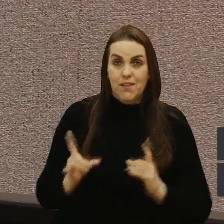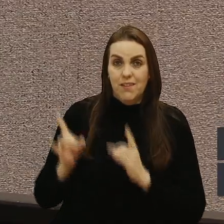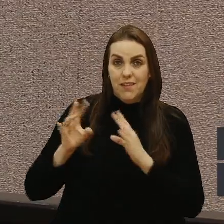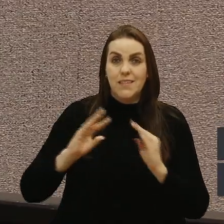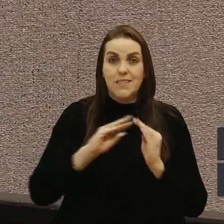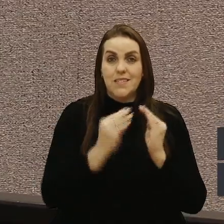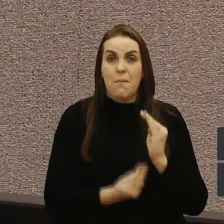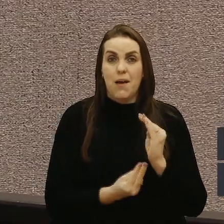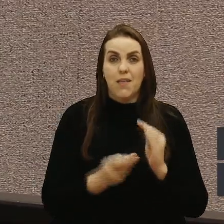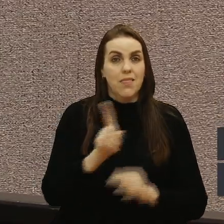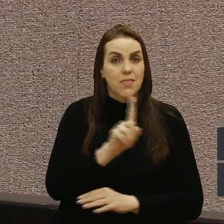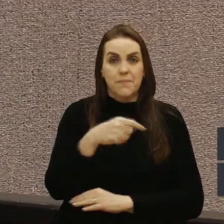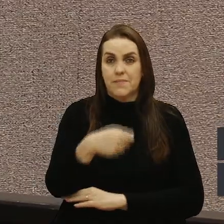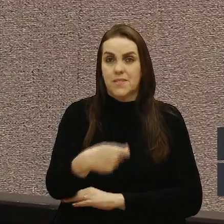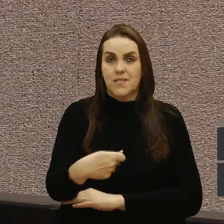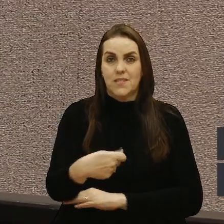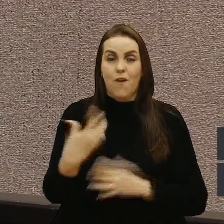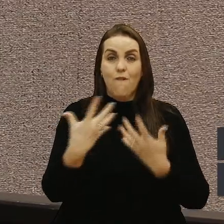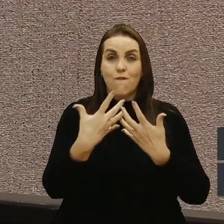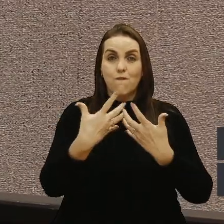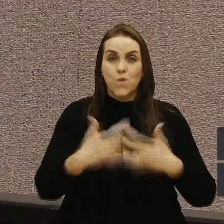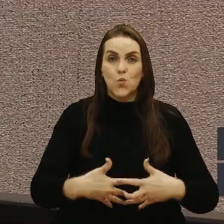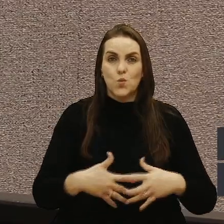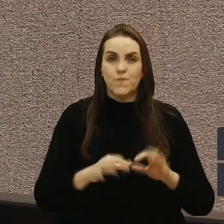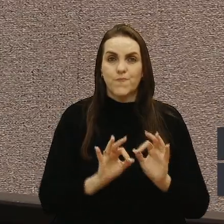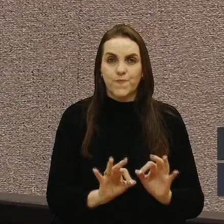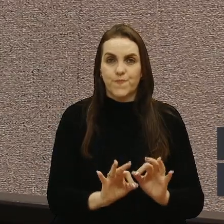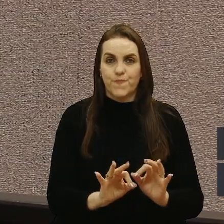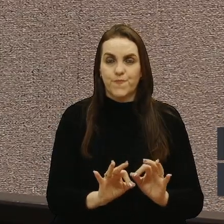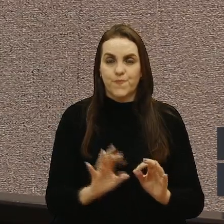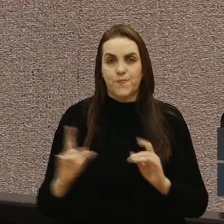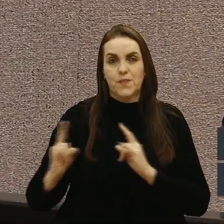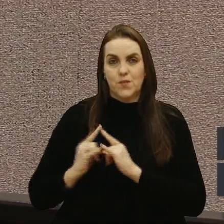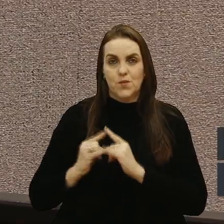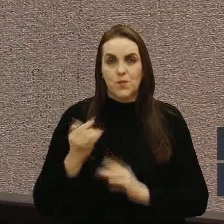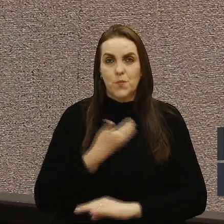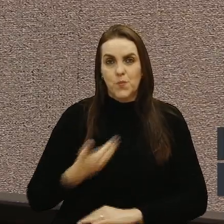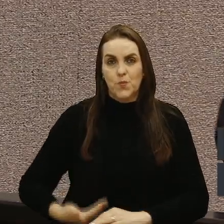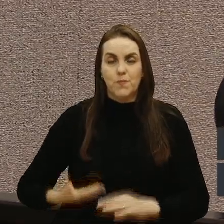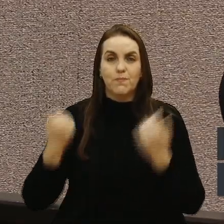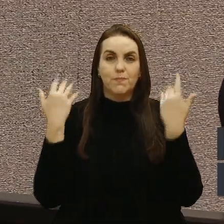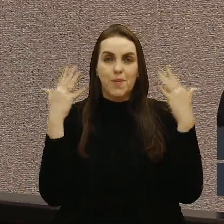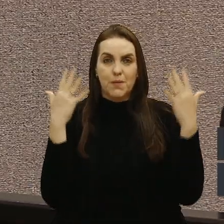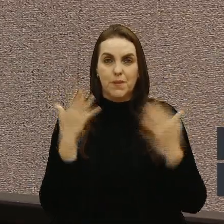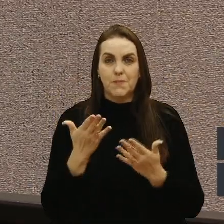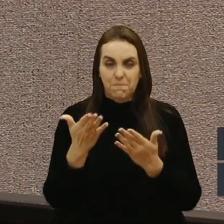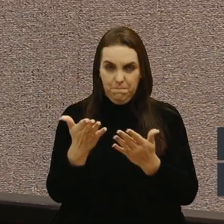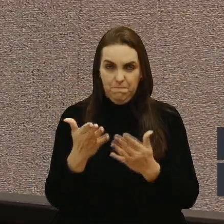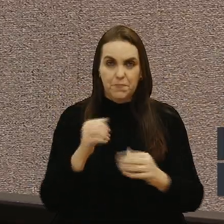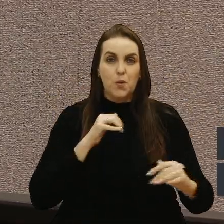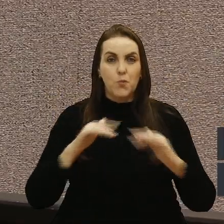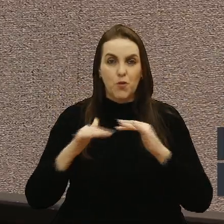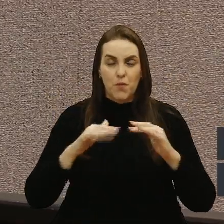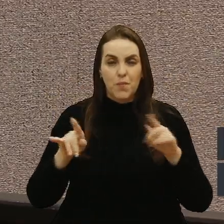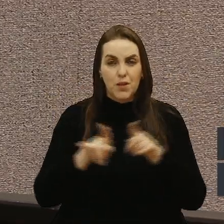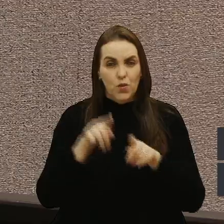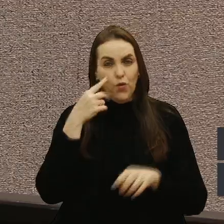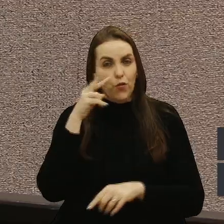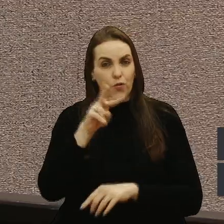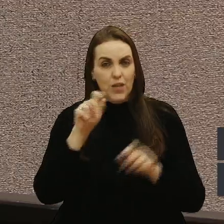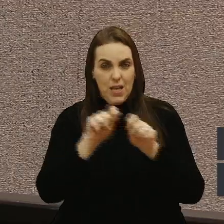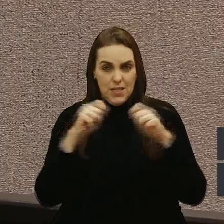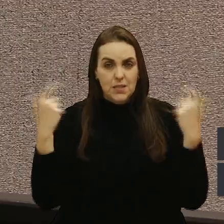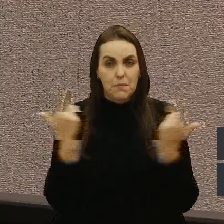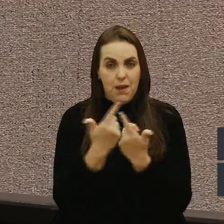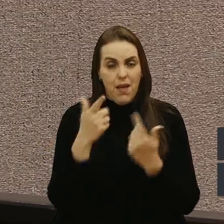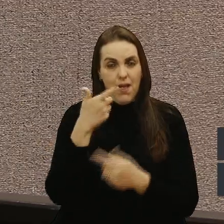precisa de privatização porque funciona da forma como está enquanto uma autarquia pública. Então, parabéns pelo senhor. Eu vi ontem o movimento que vocês fizeram também na Assembleia lá com o presidente Sérgio